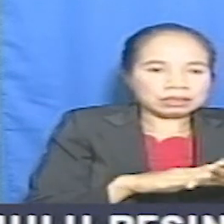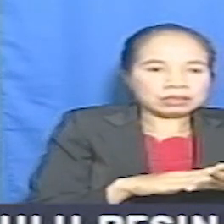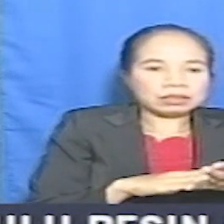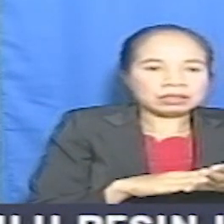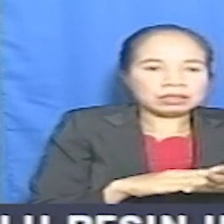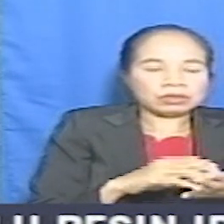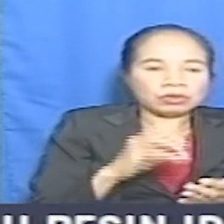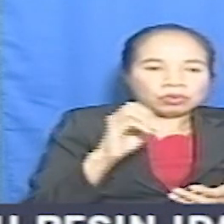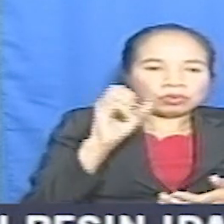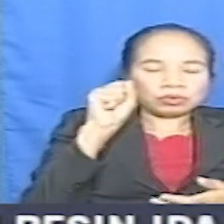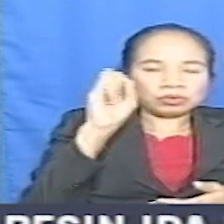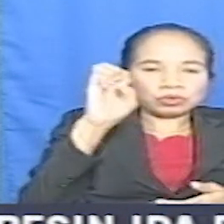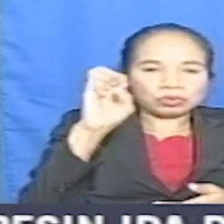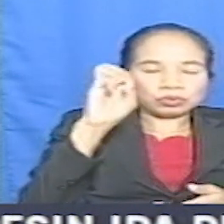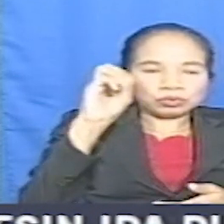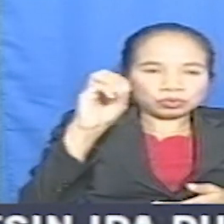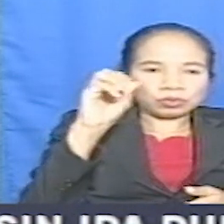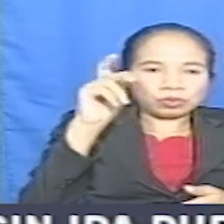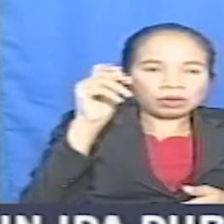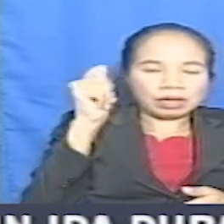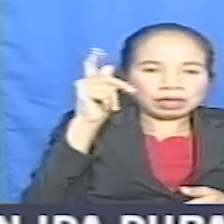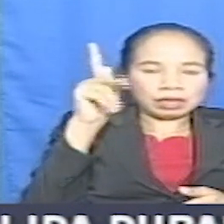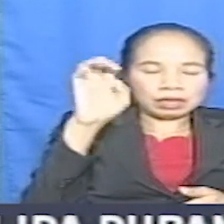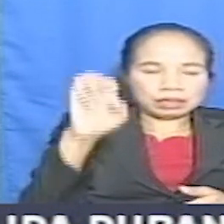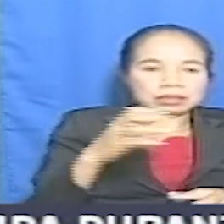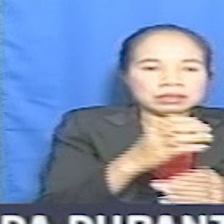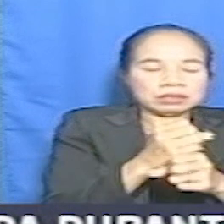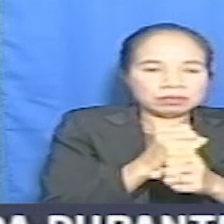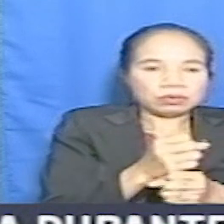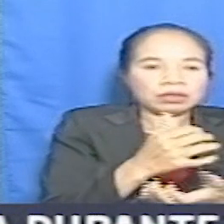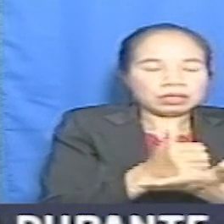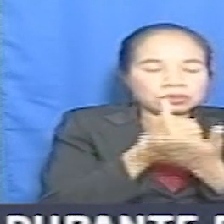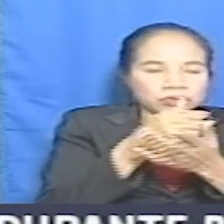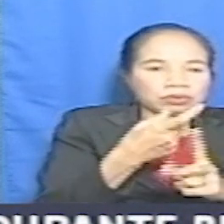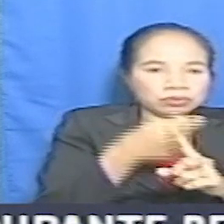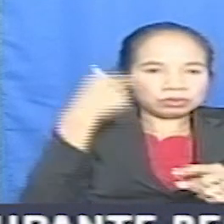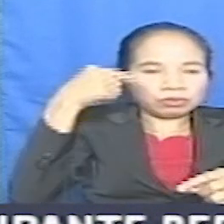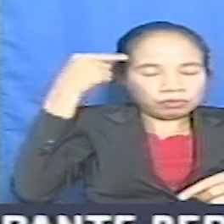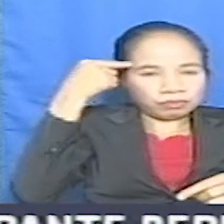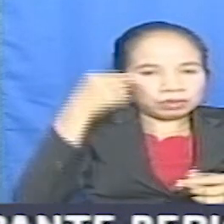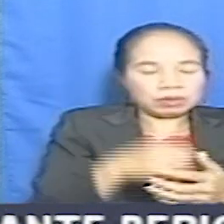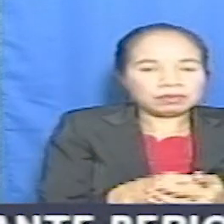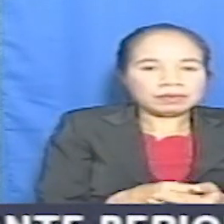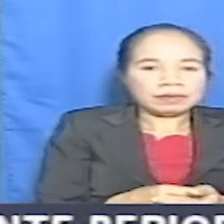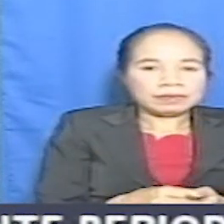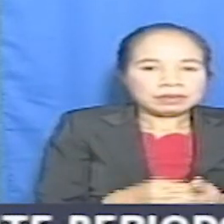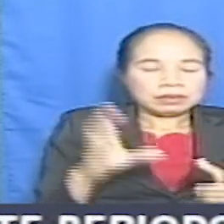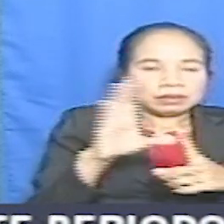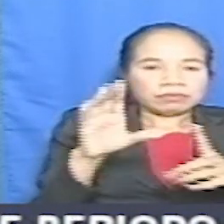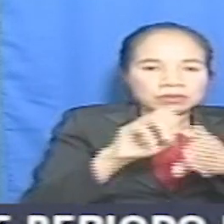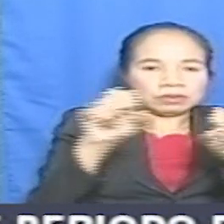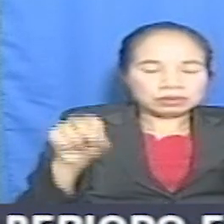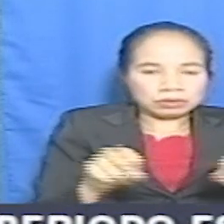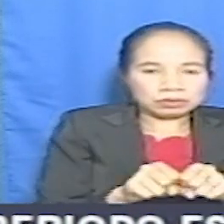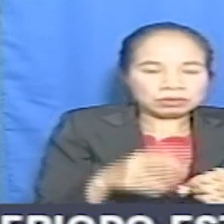primária Osoake. Simona apoia russo governo na sociedade civil. Se fisuco fatulia Angelino Moisés Pereira